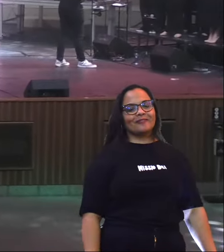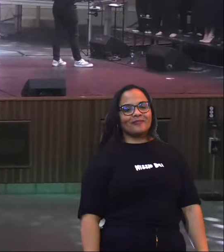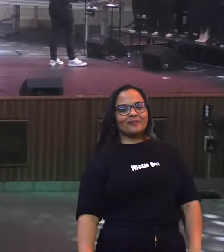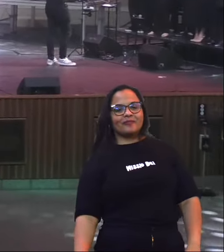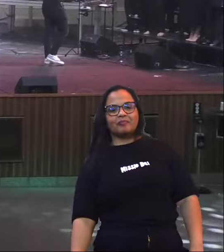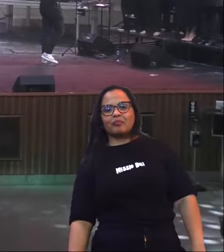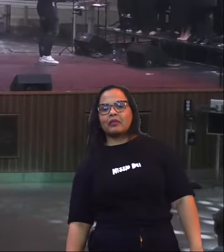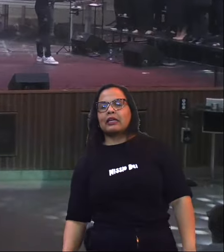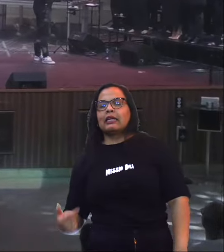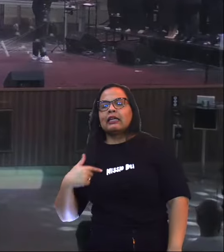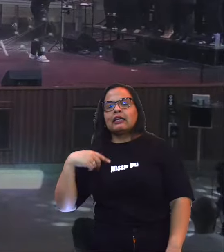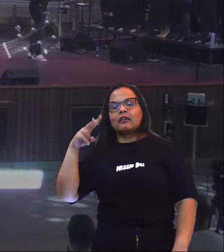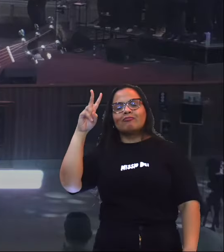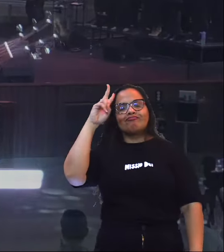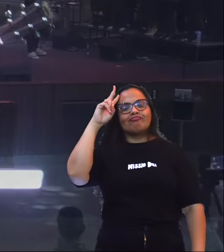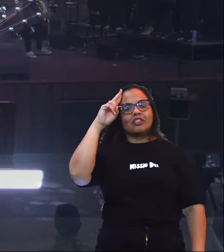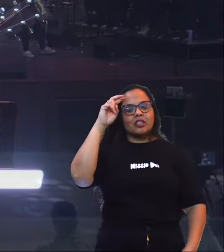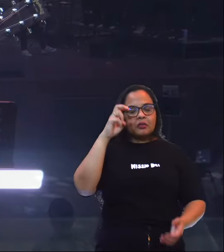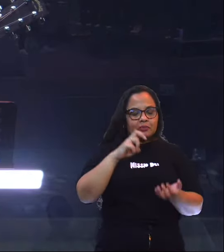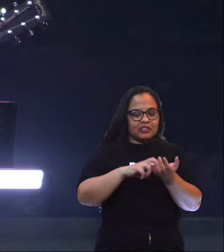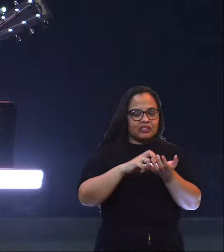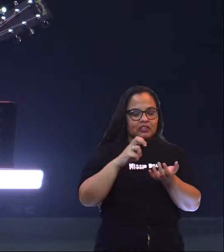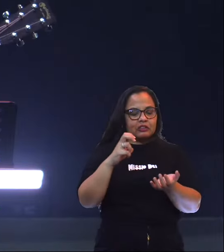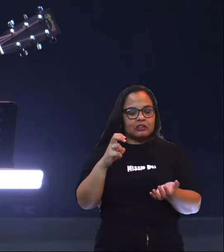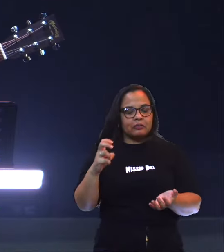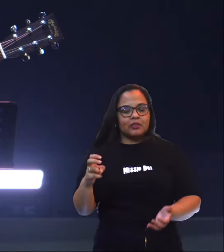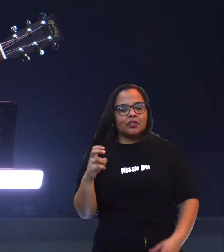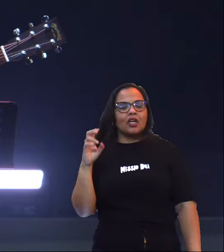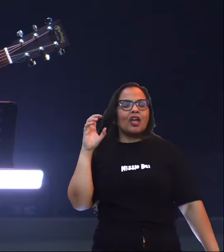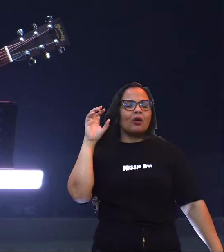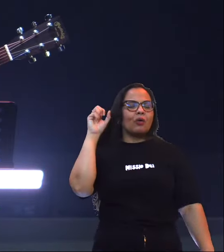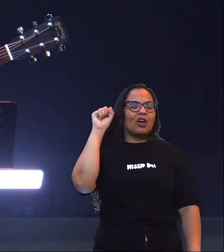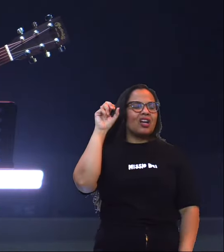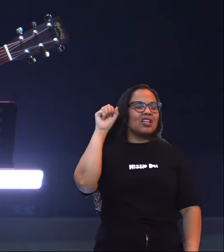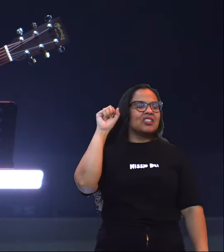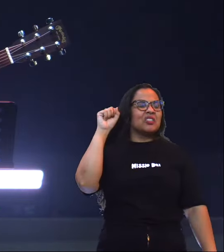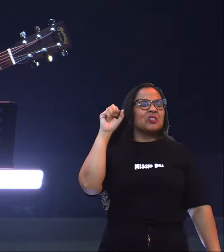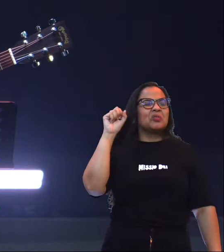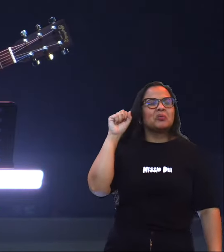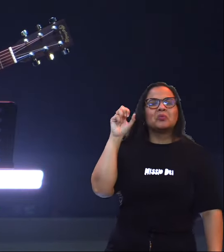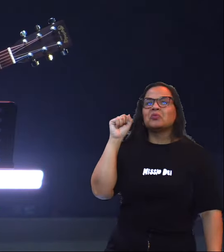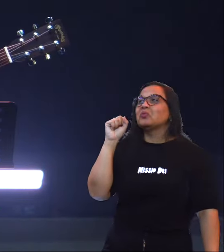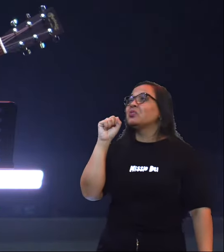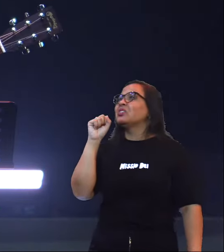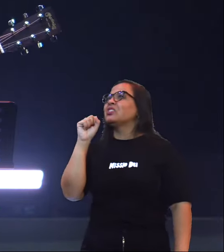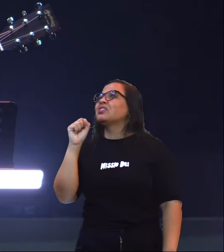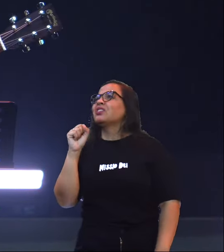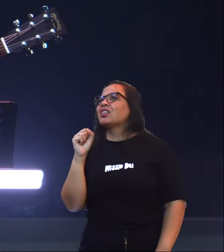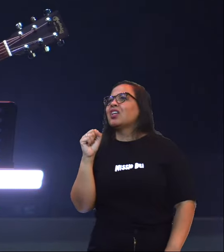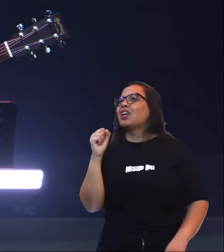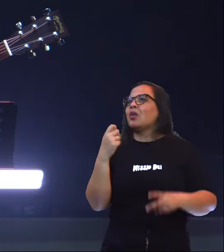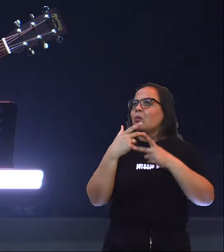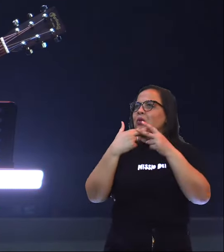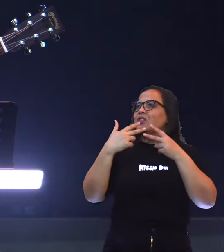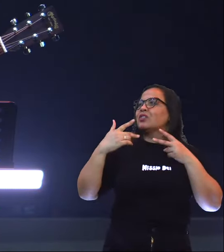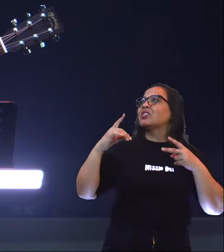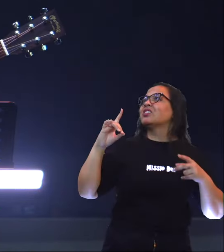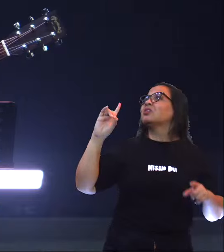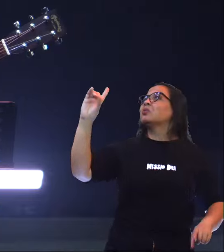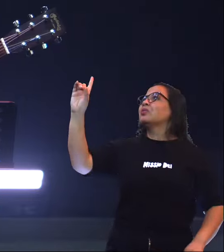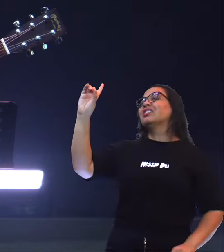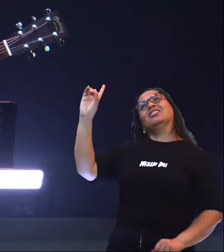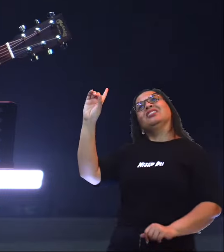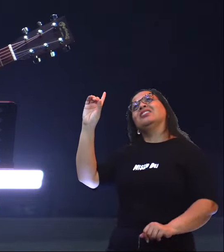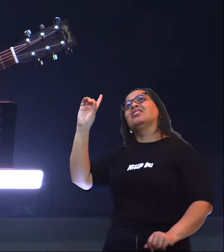Essa manhã eu escutei algo tão precioso, de uma pessoa falando: eu não tenho expectativa daquilo que Deus pode fazer, eu tenho expectativa em quem Deus é.